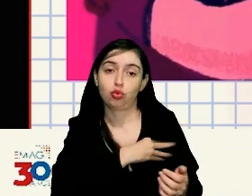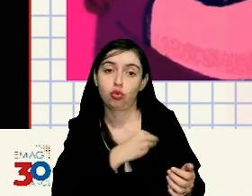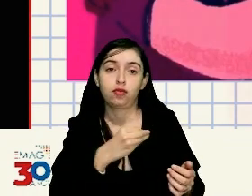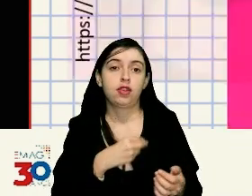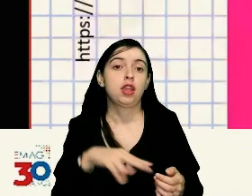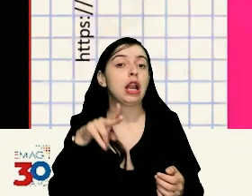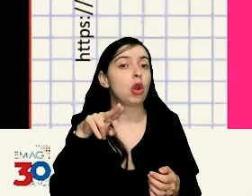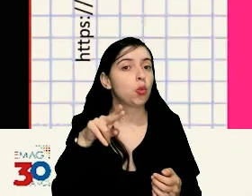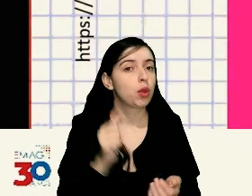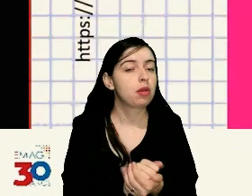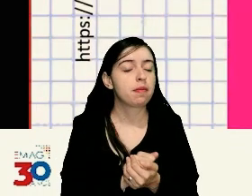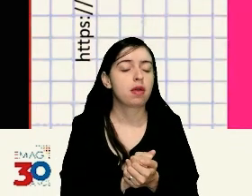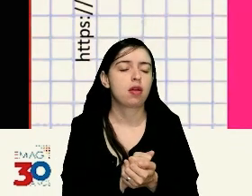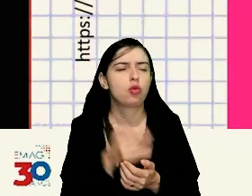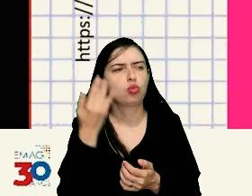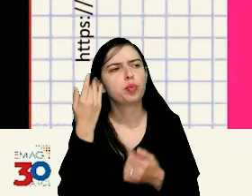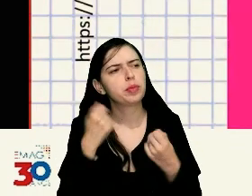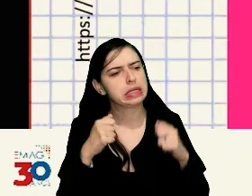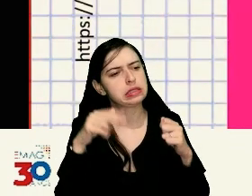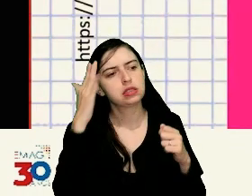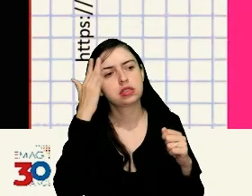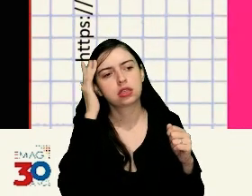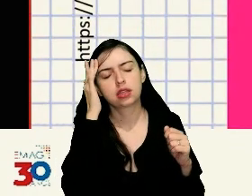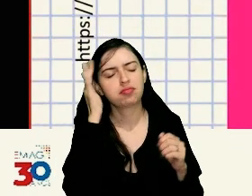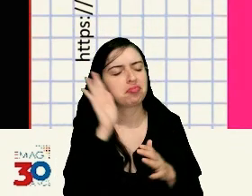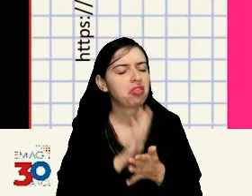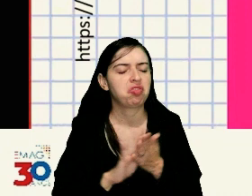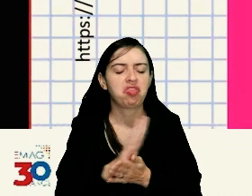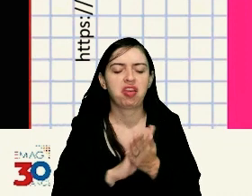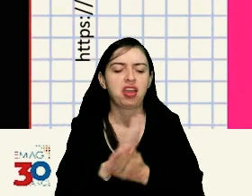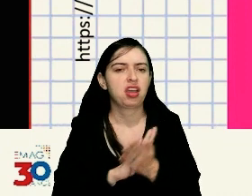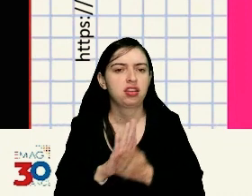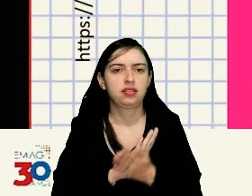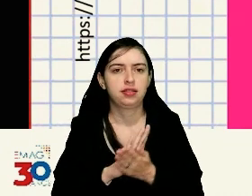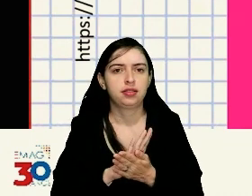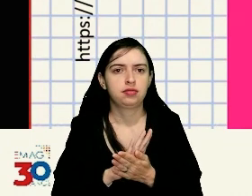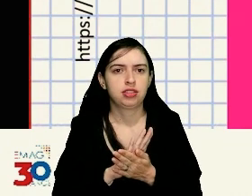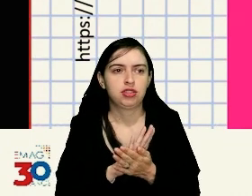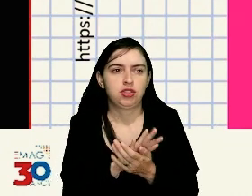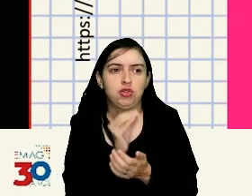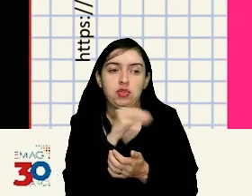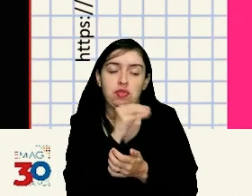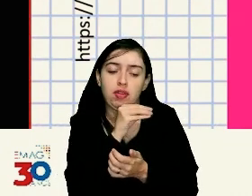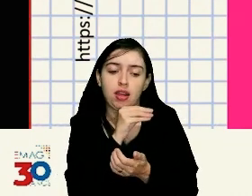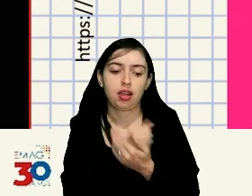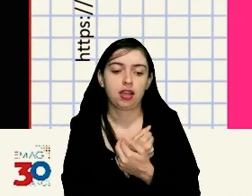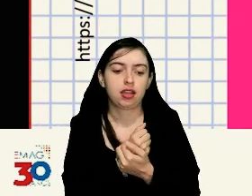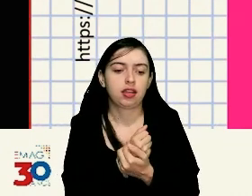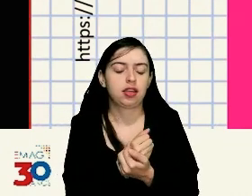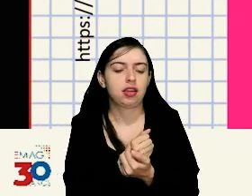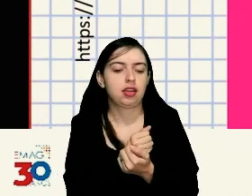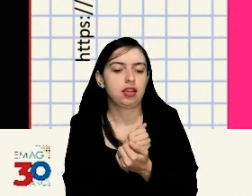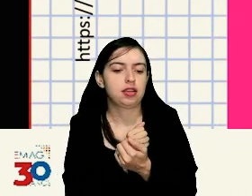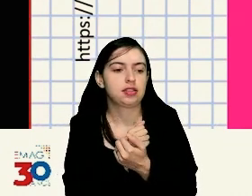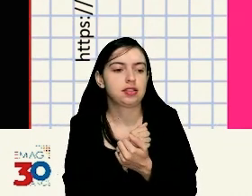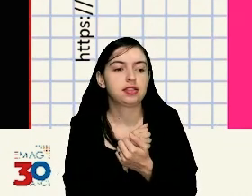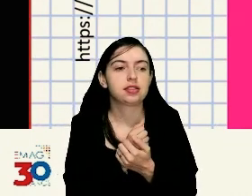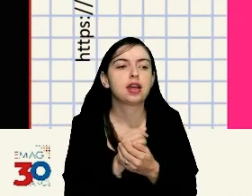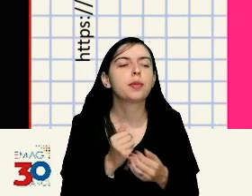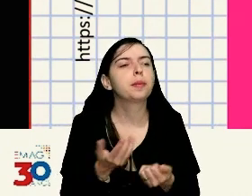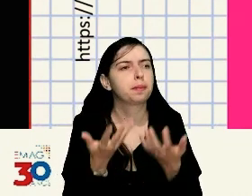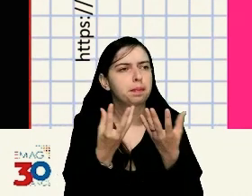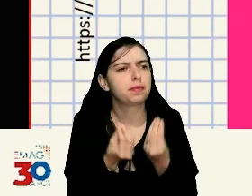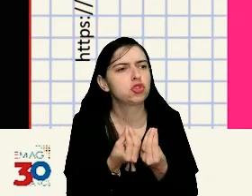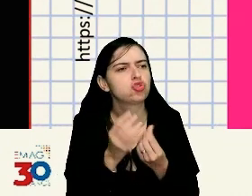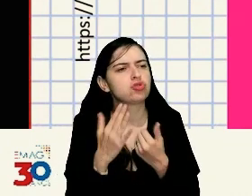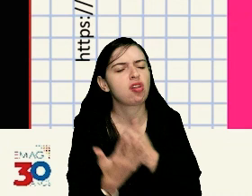precisa entender que nada disso, né, demonstrar fraqueza, demonstrar vulnerabilidade, pedir ajuda, demonstrar afeto, nada